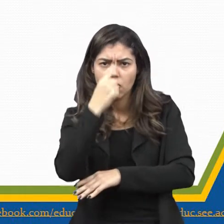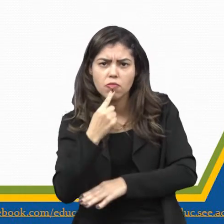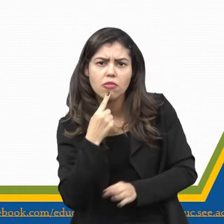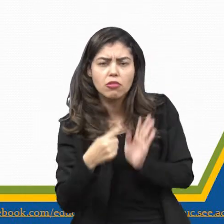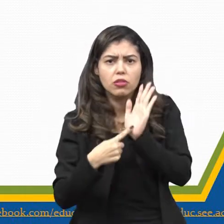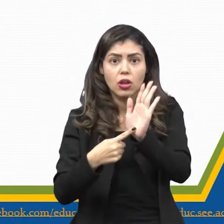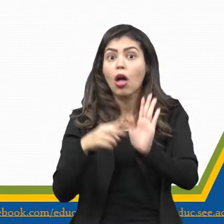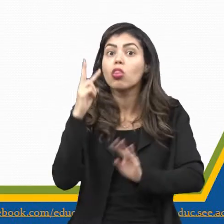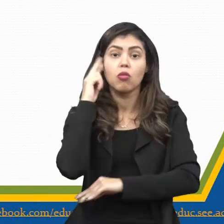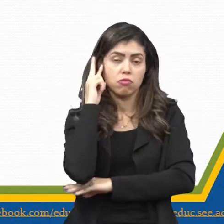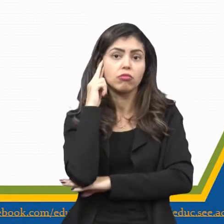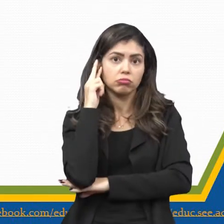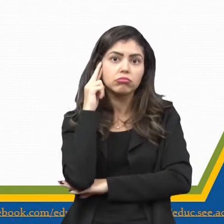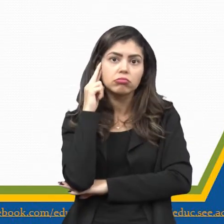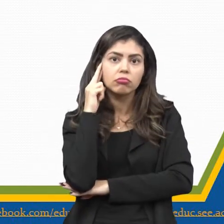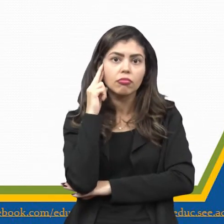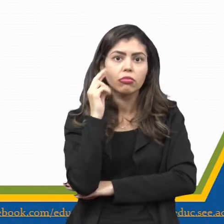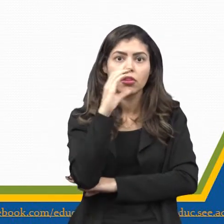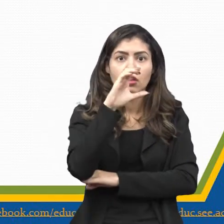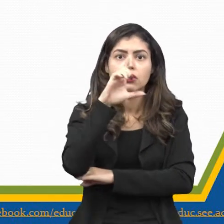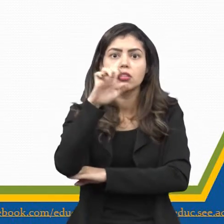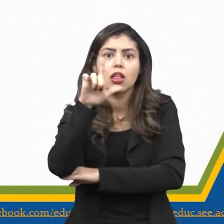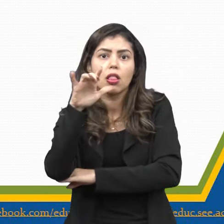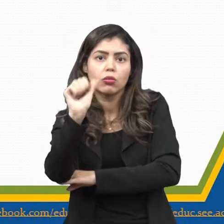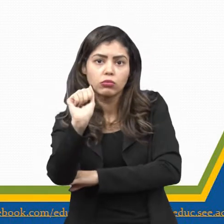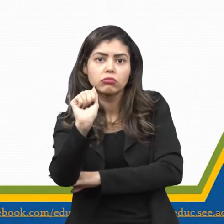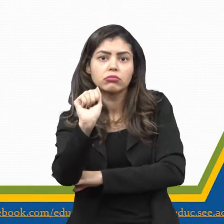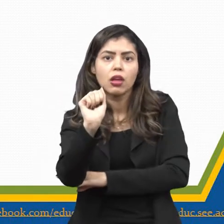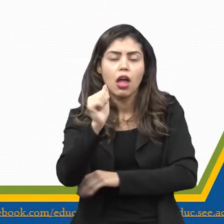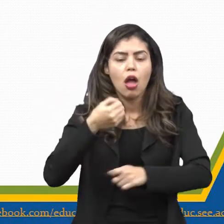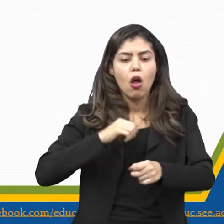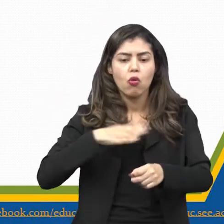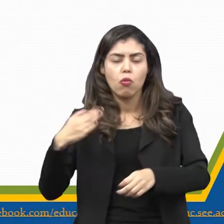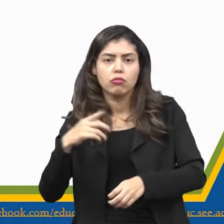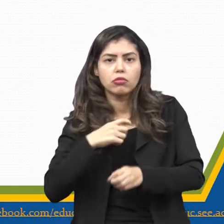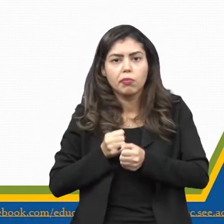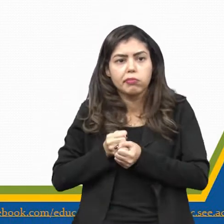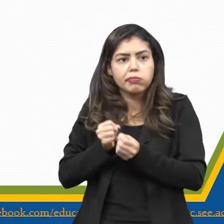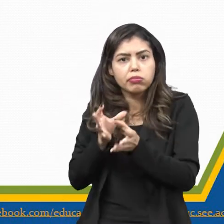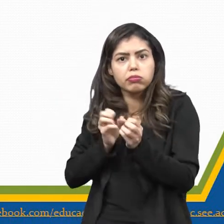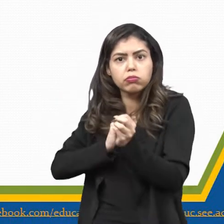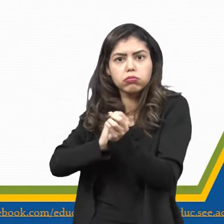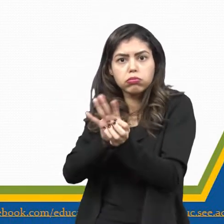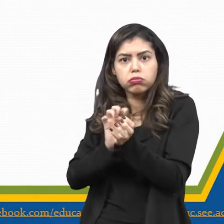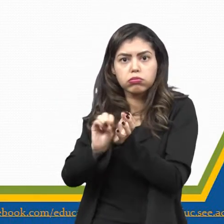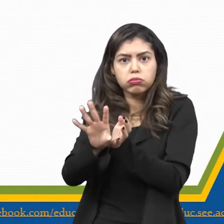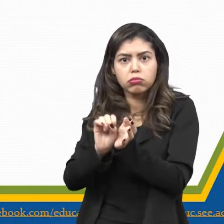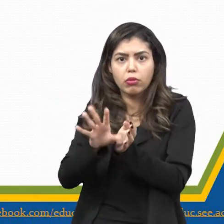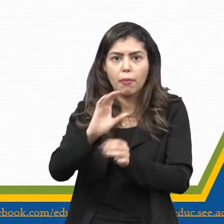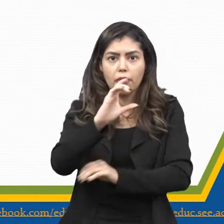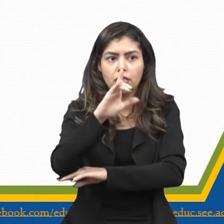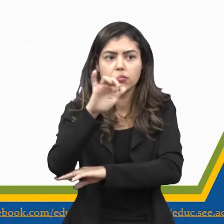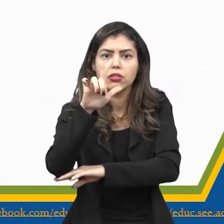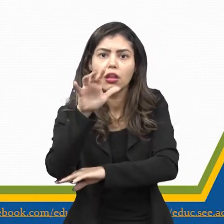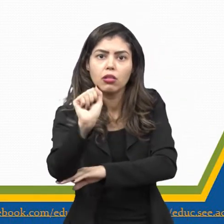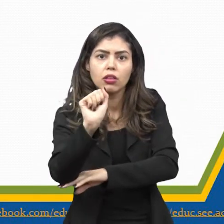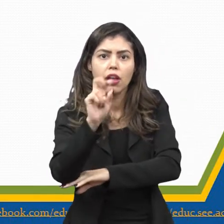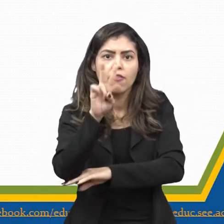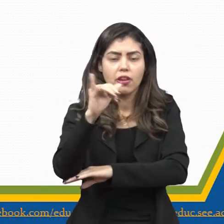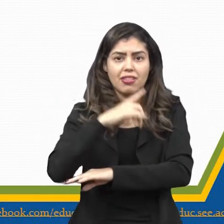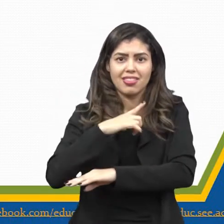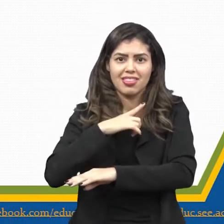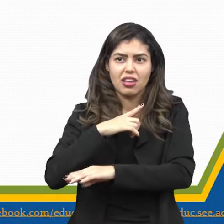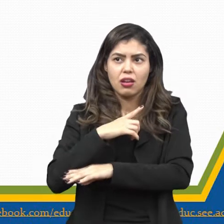está normal e aí a partir do momento que começa a liberar os radicais livres sobre a célula, ela vai ficando com esse